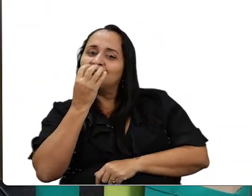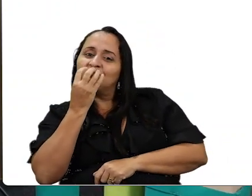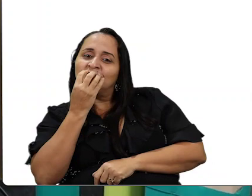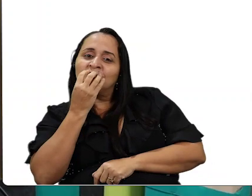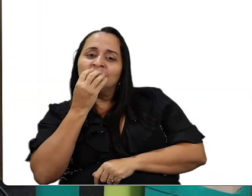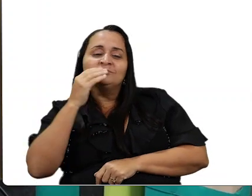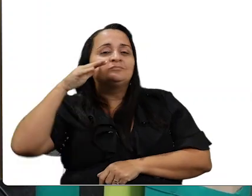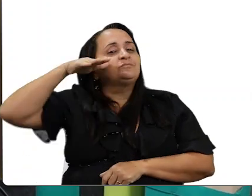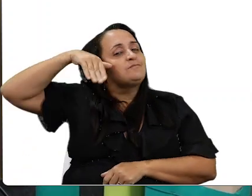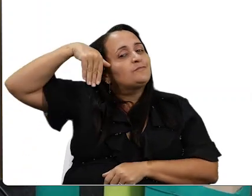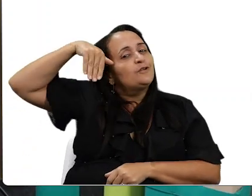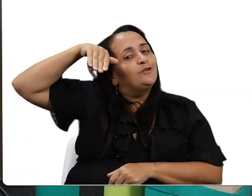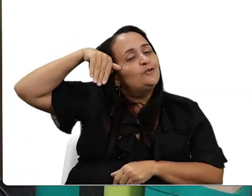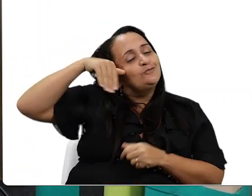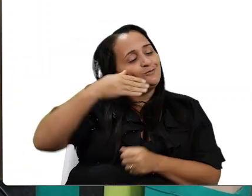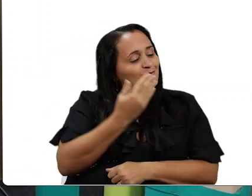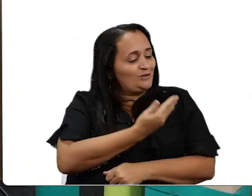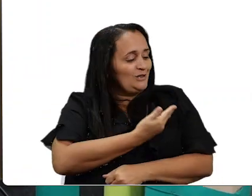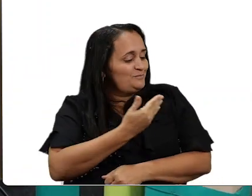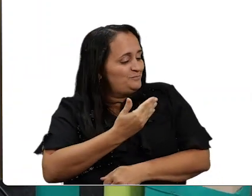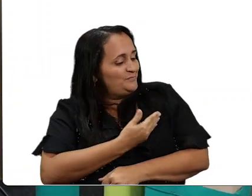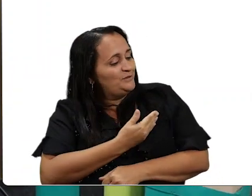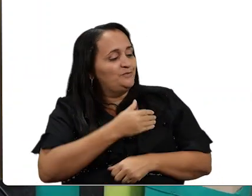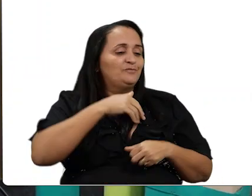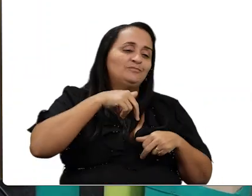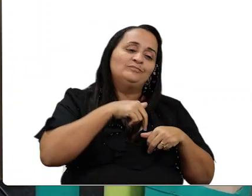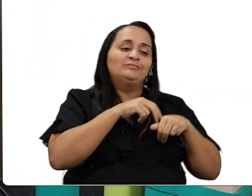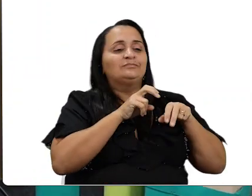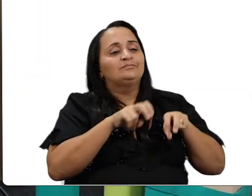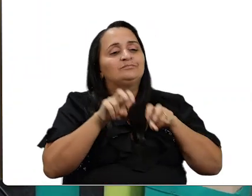como amigos. Mas eu